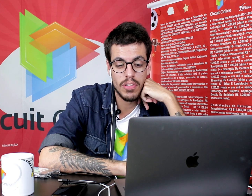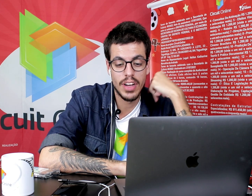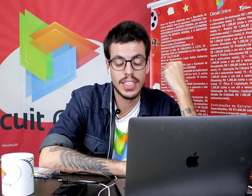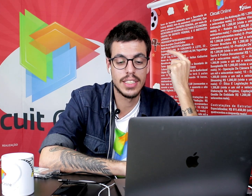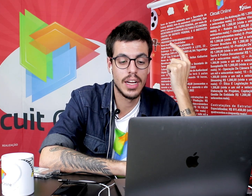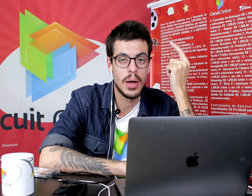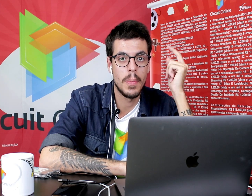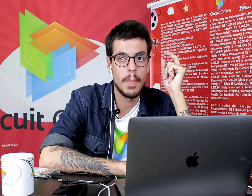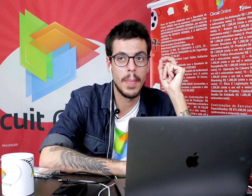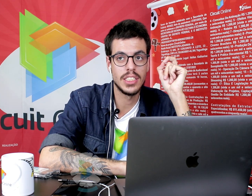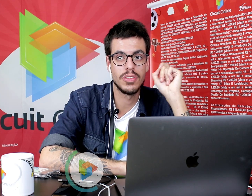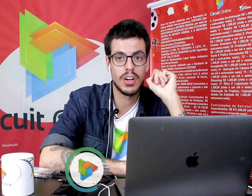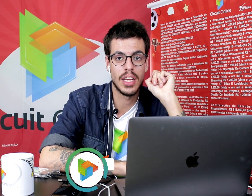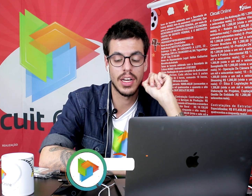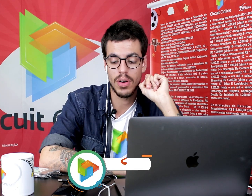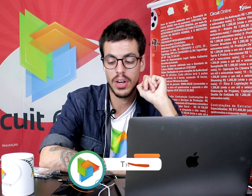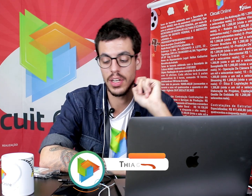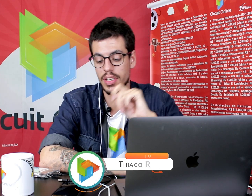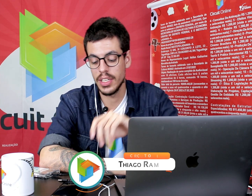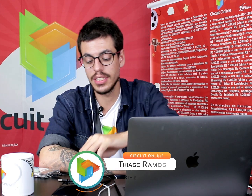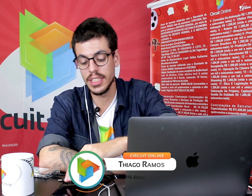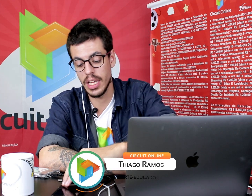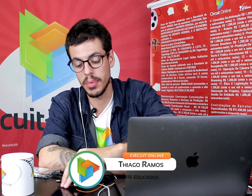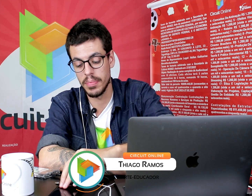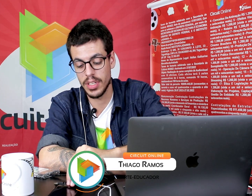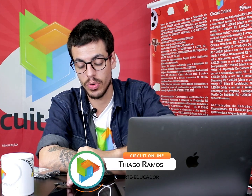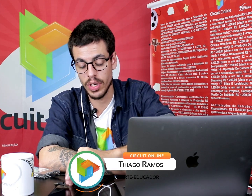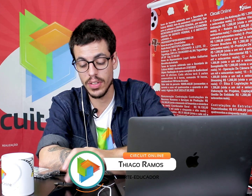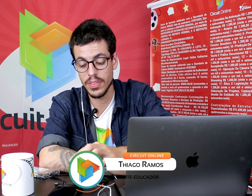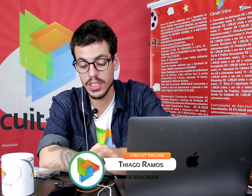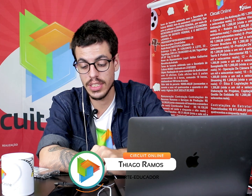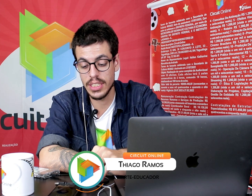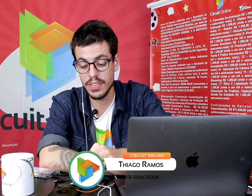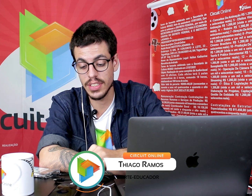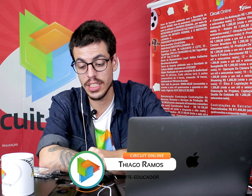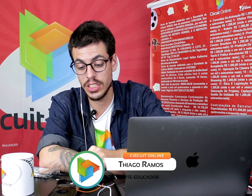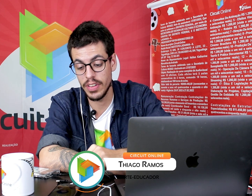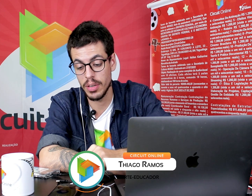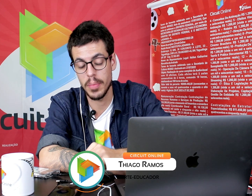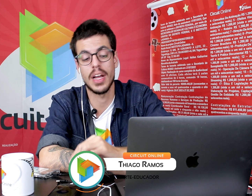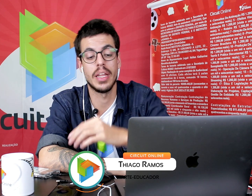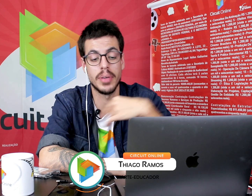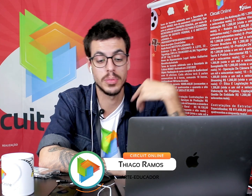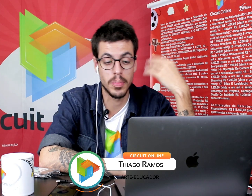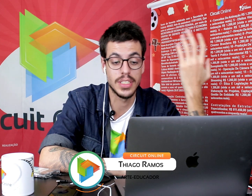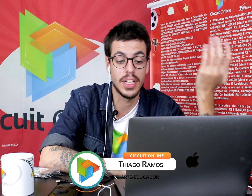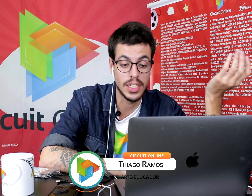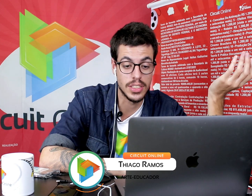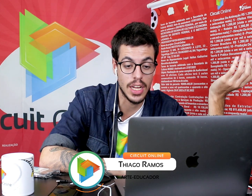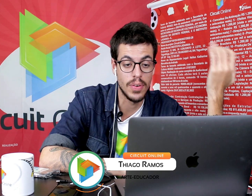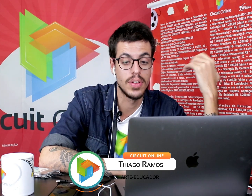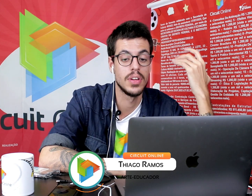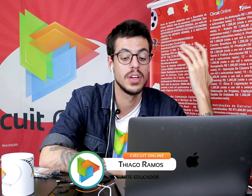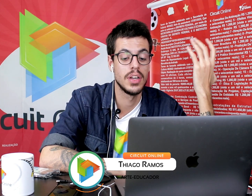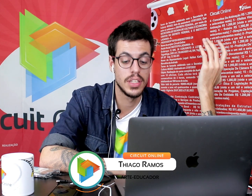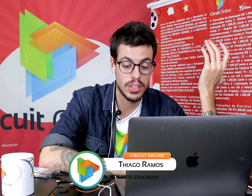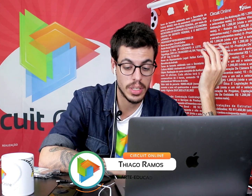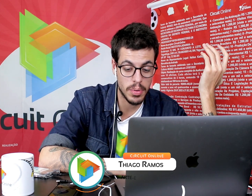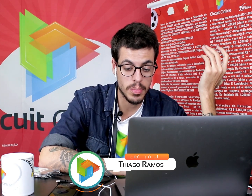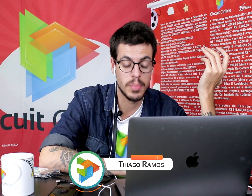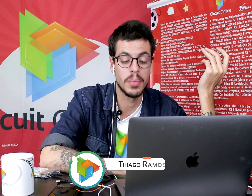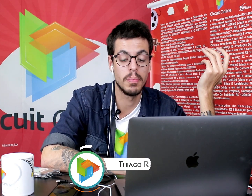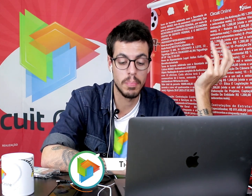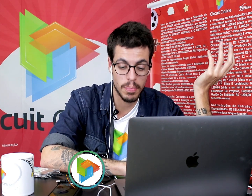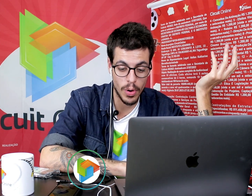uma conversa mais focada agora em cinema, tranquilo? Se vocês tiverem uma pegada mais de publicidade e tal, não